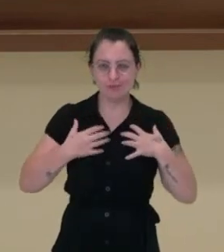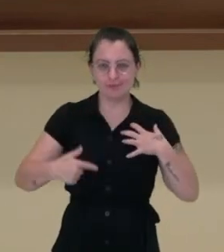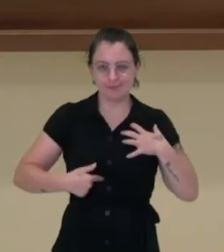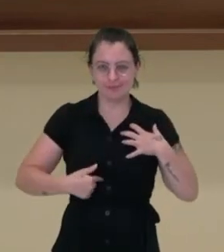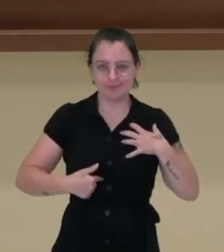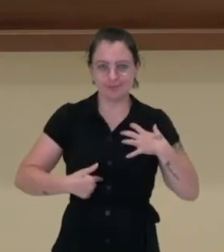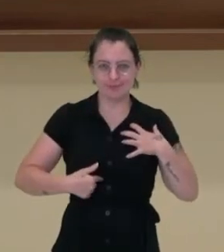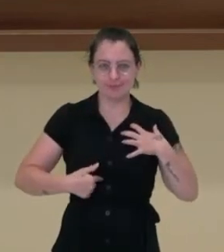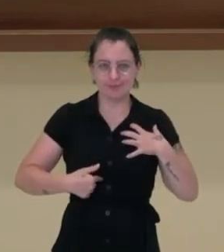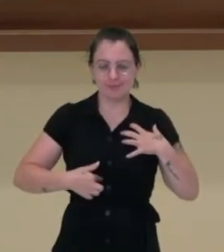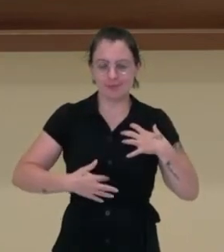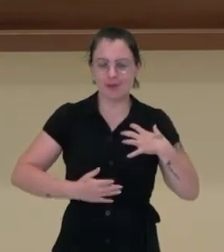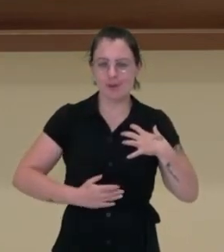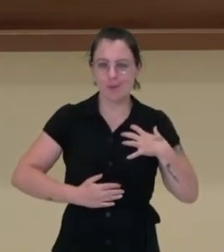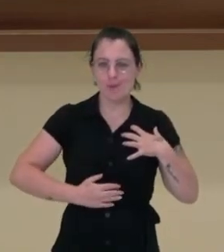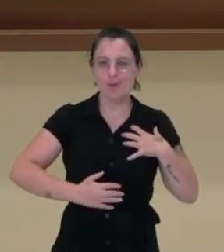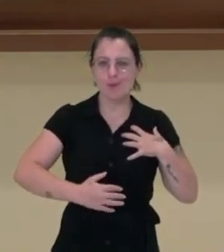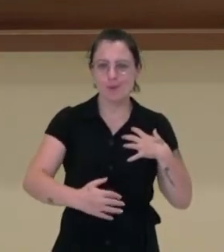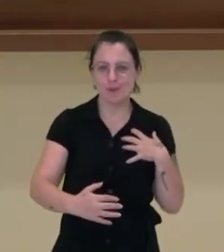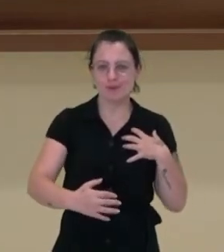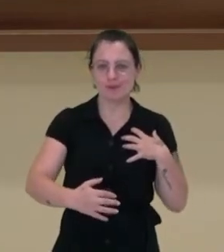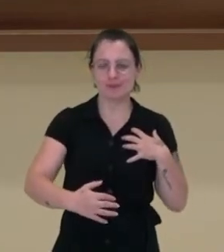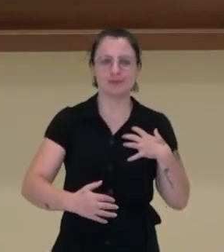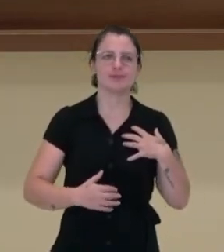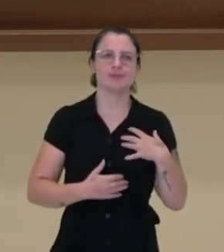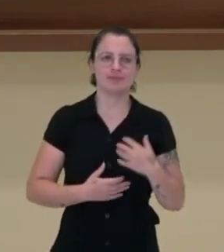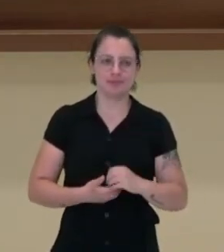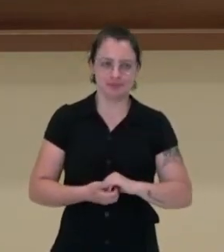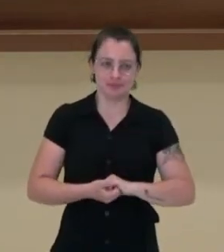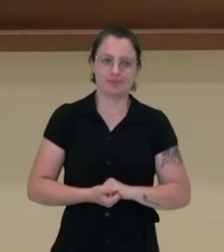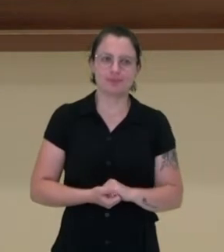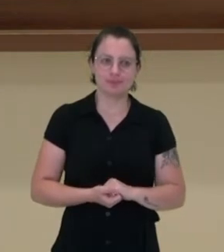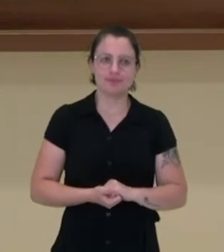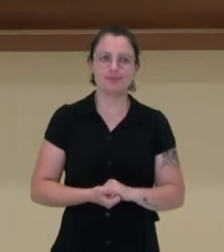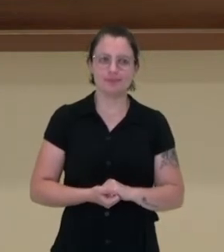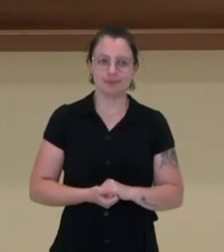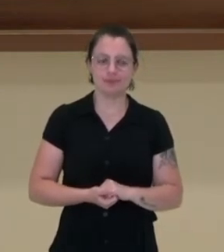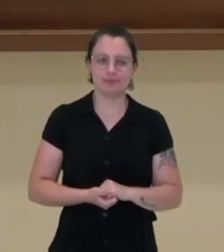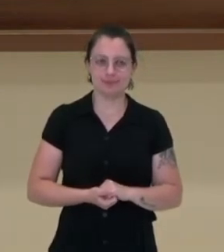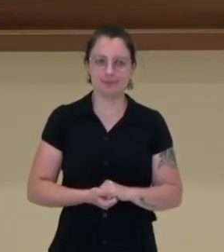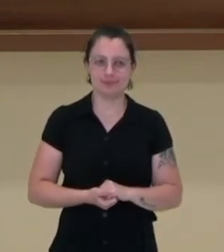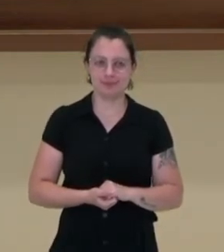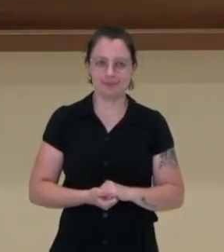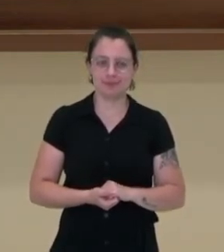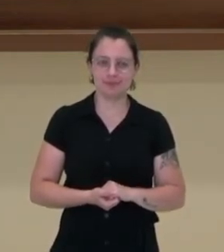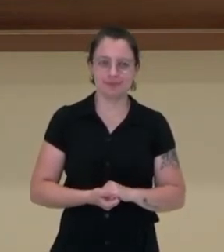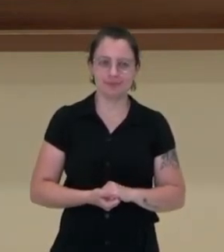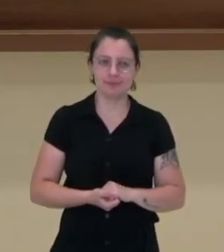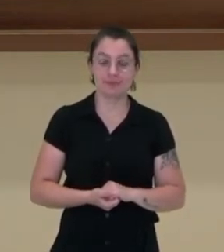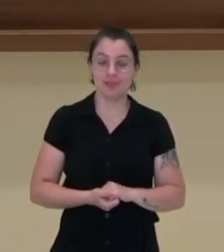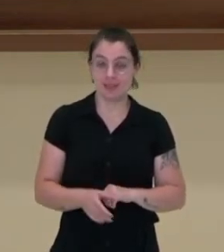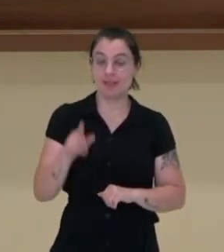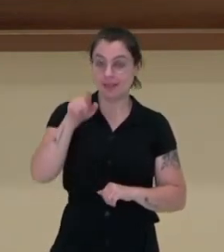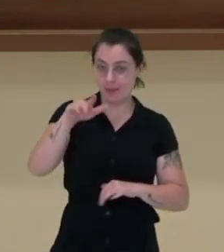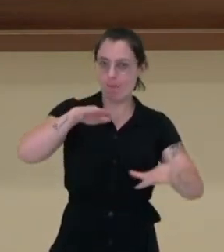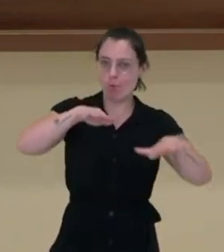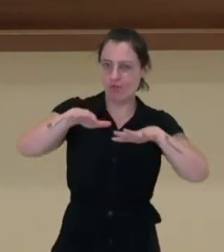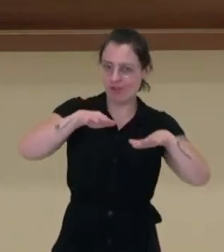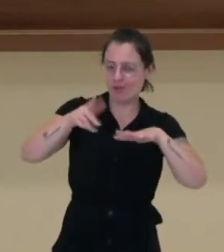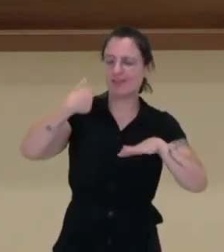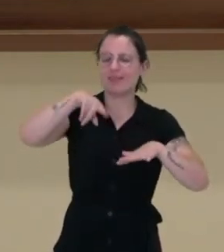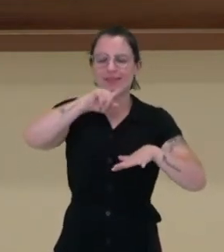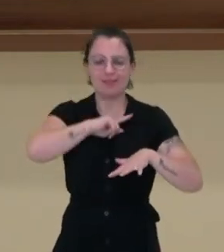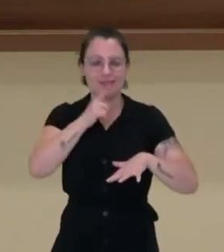Perceba que a sua região do peito, do tórax, diminuiu de tamanho e a sua barriga aumentou. Então, nessa animação, nós